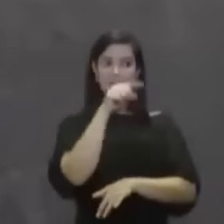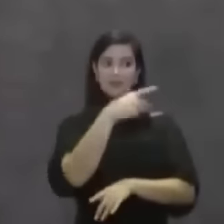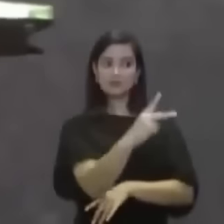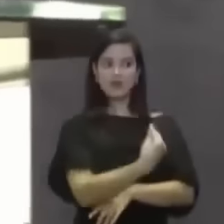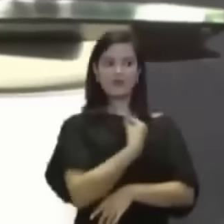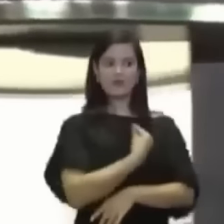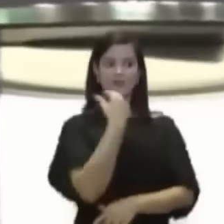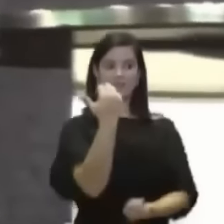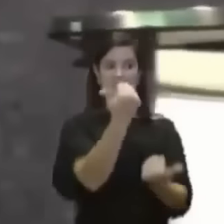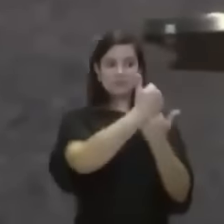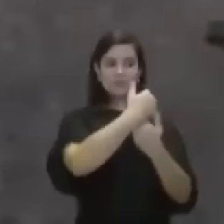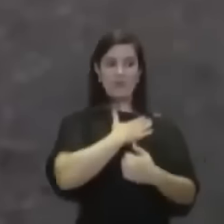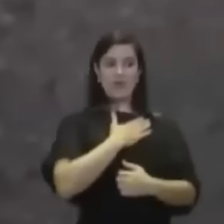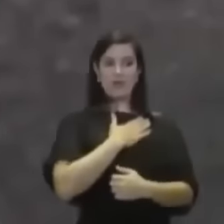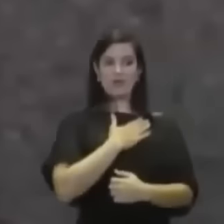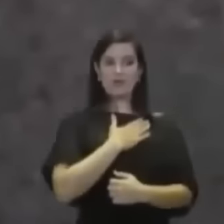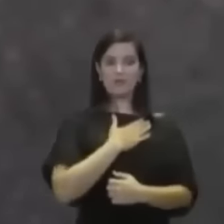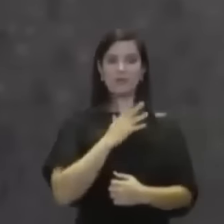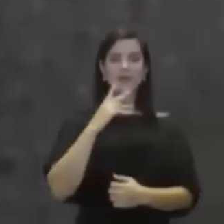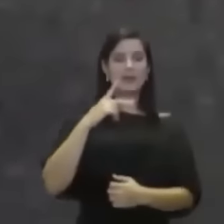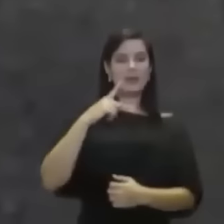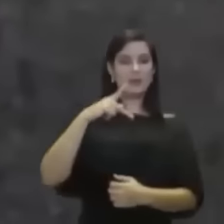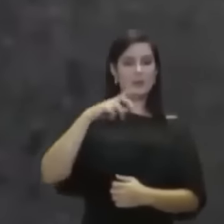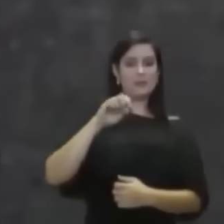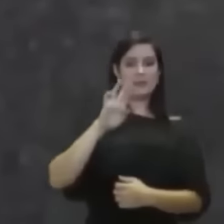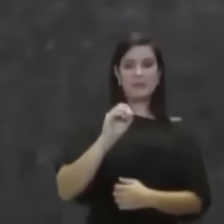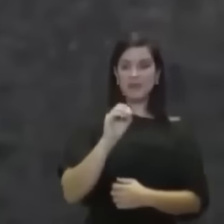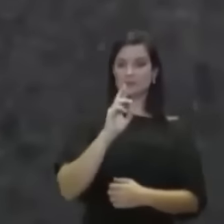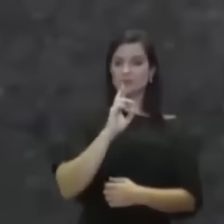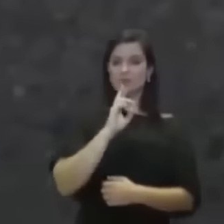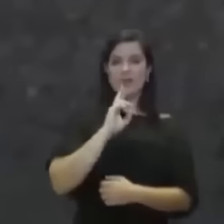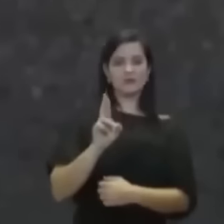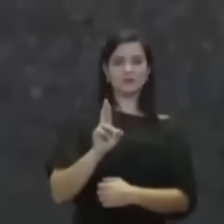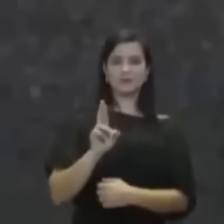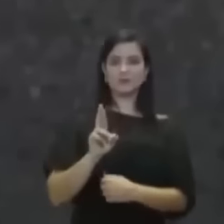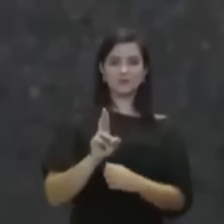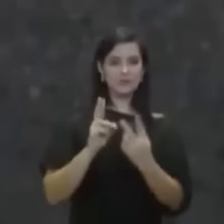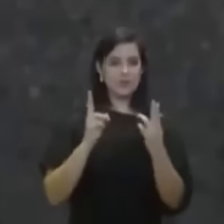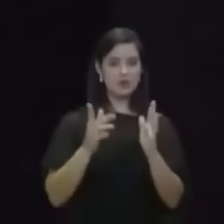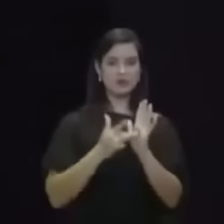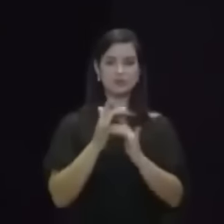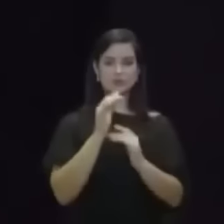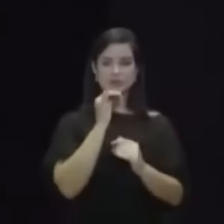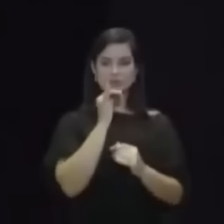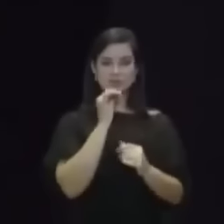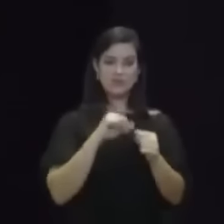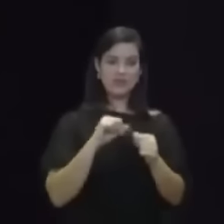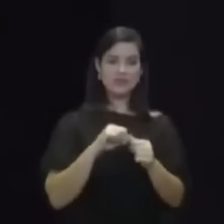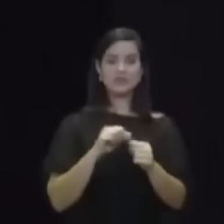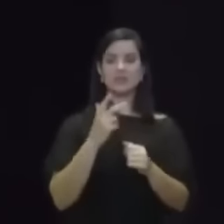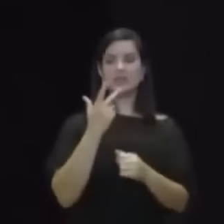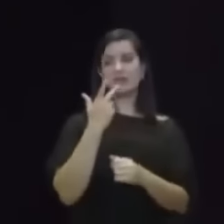mim. Pedro não responde essa pergunta, como Jesus a fez. O que ele responde é mais ou menos o